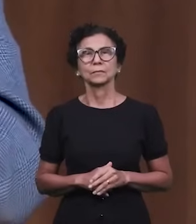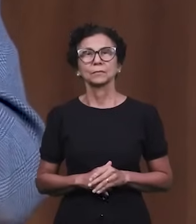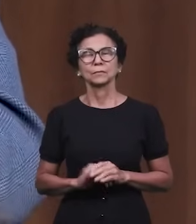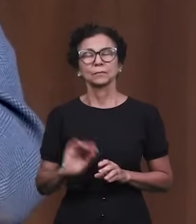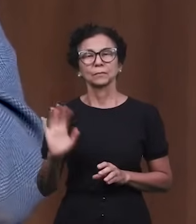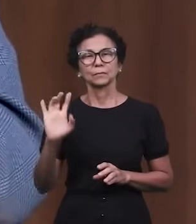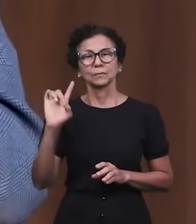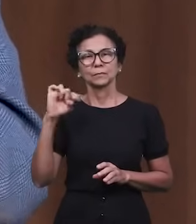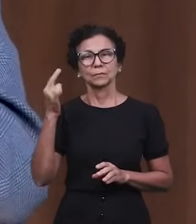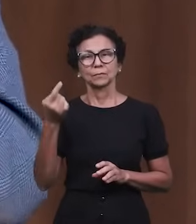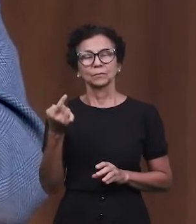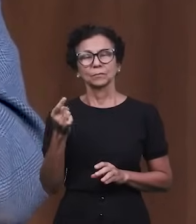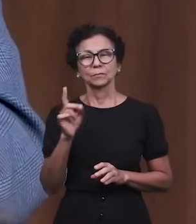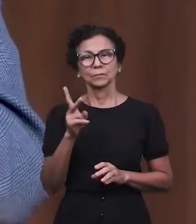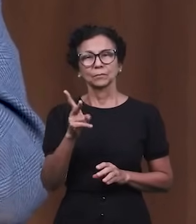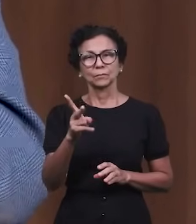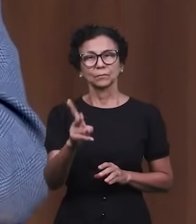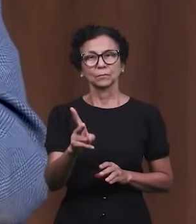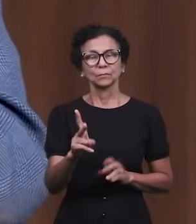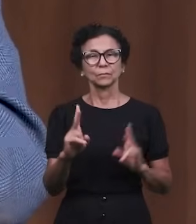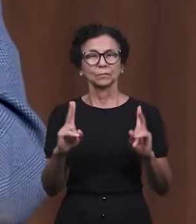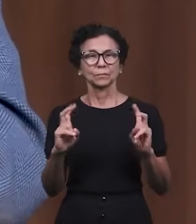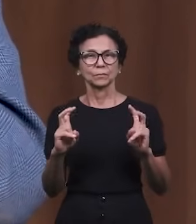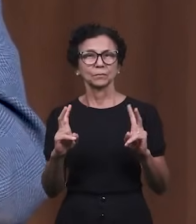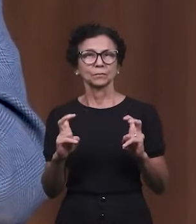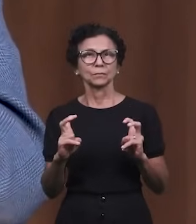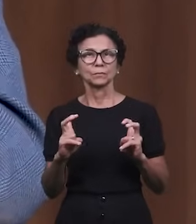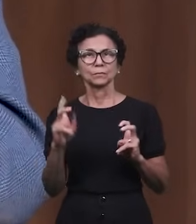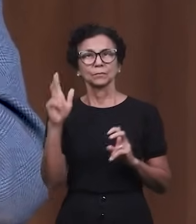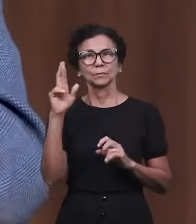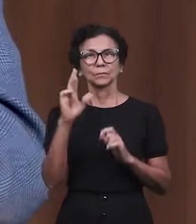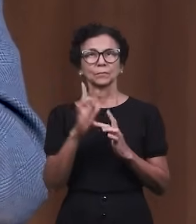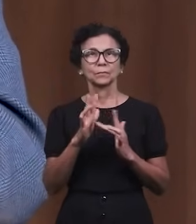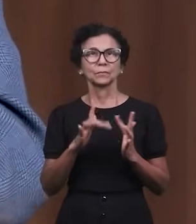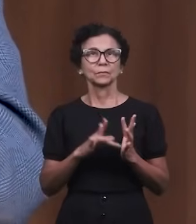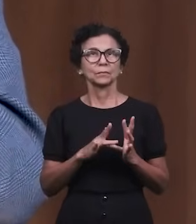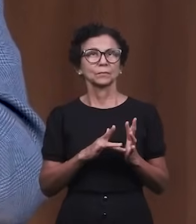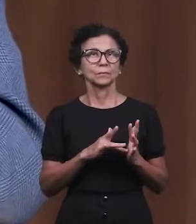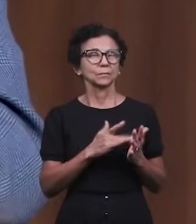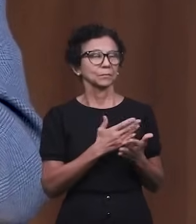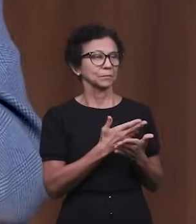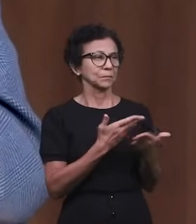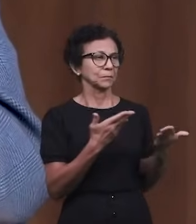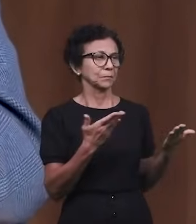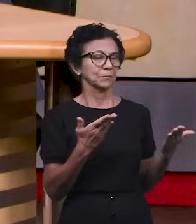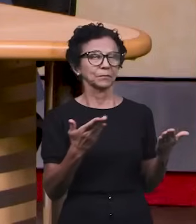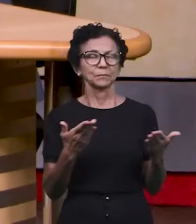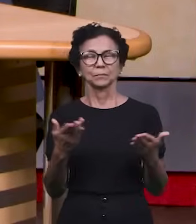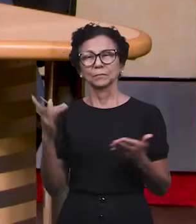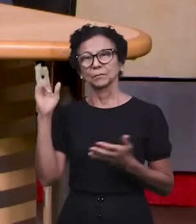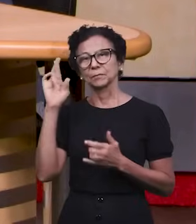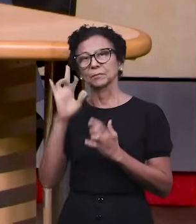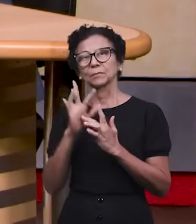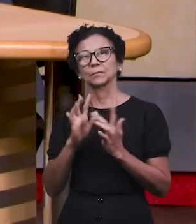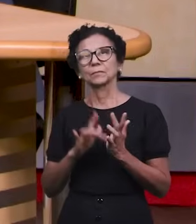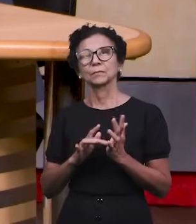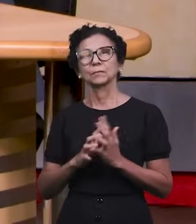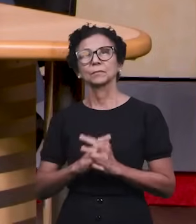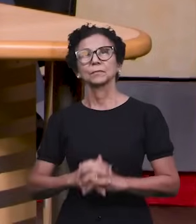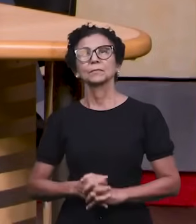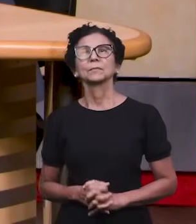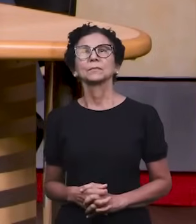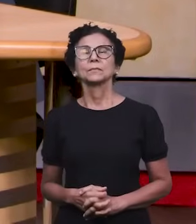voltamos no próximo programa, continuando com esse assunto. A paz do Senhor a todos, a paz do Senhor Marcelo,